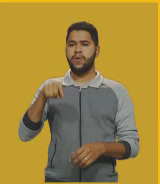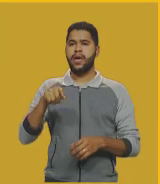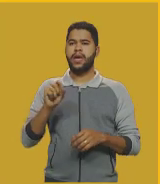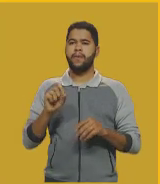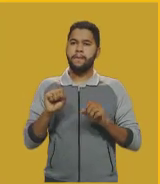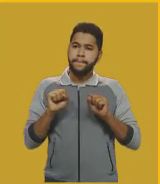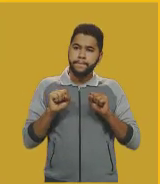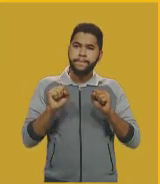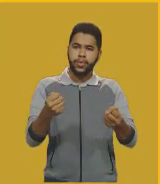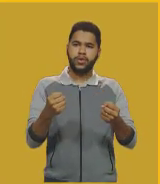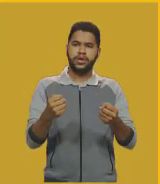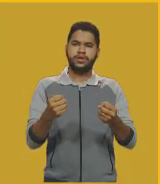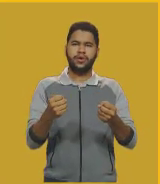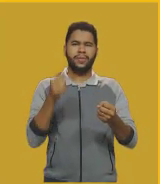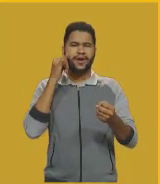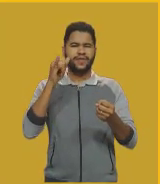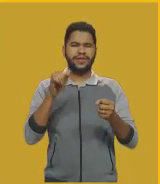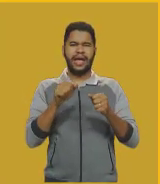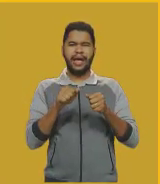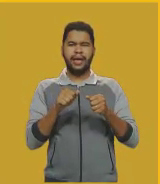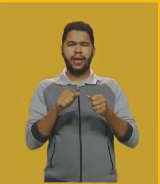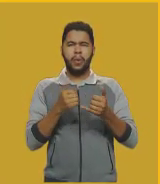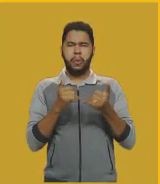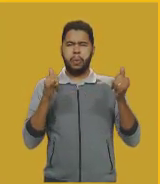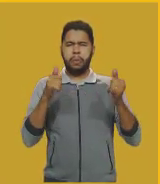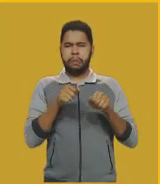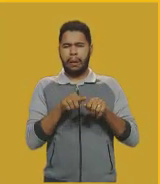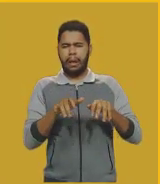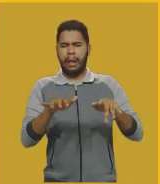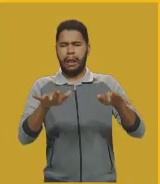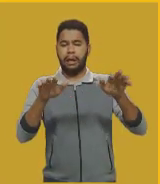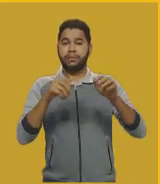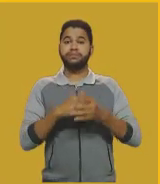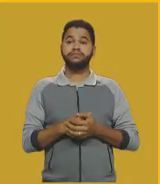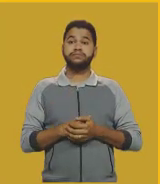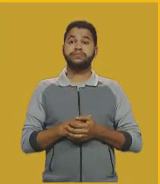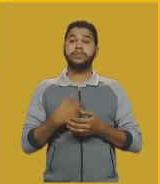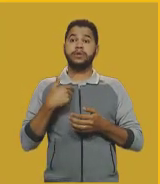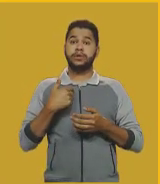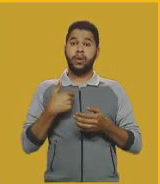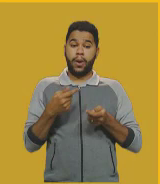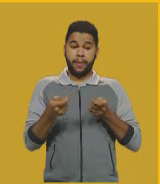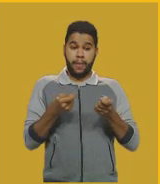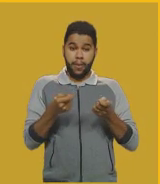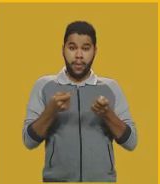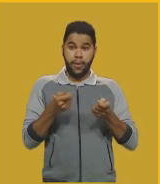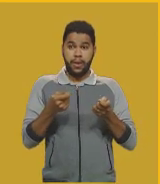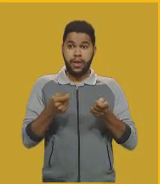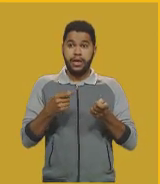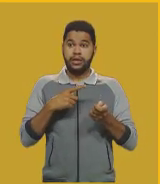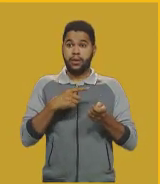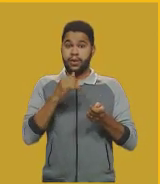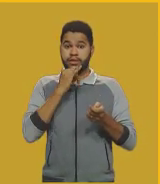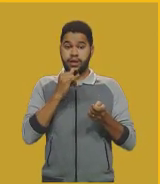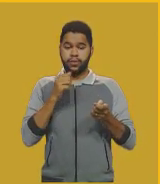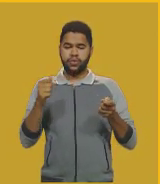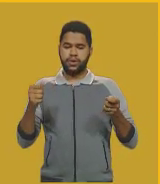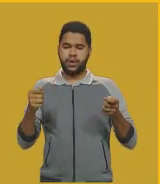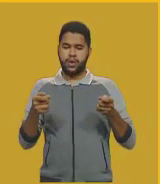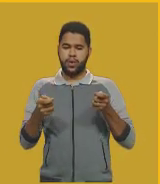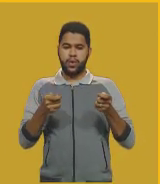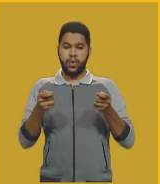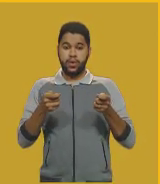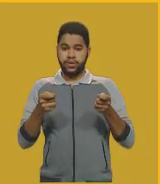em circuitos. Quando a corrente que passa por esse componente elétrico é maior que sua máxima corrente nominal, o